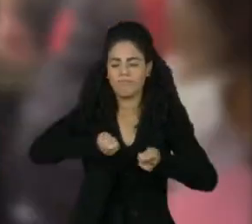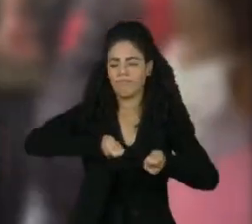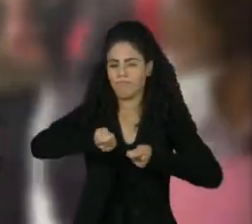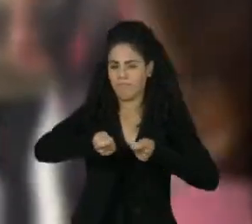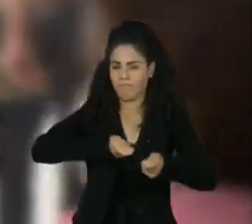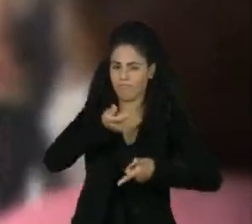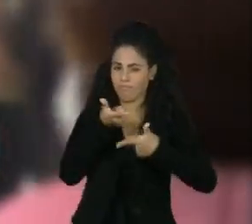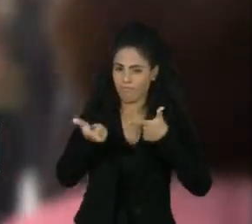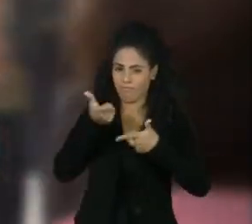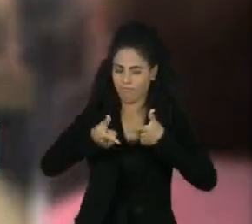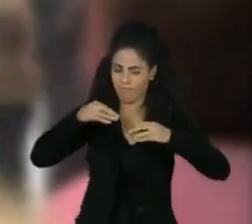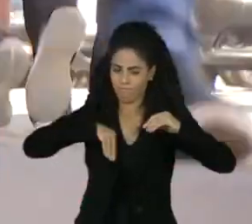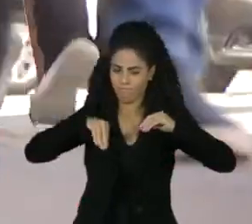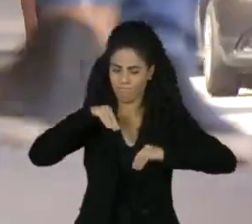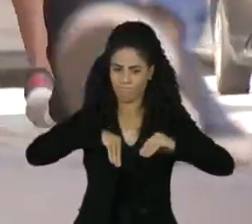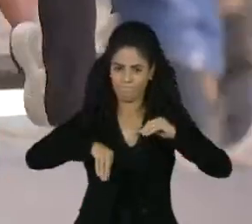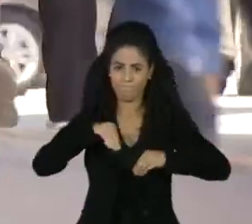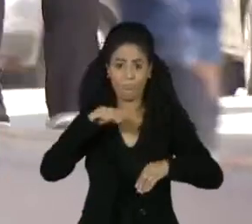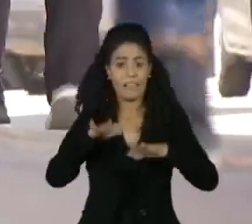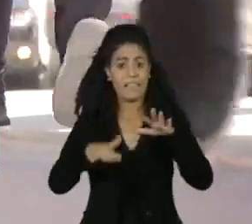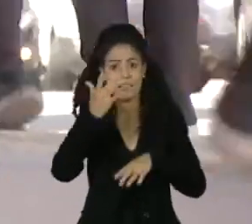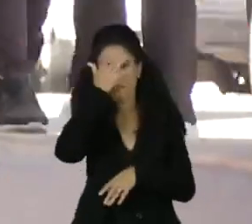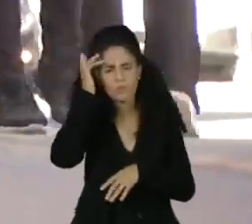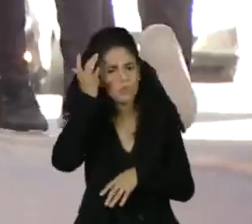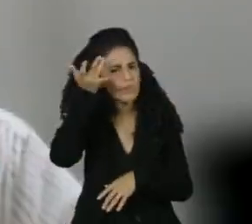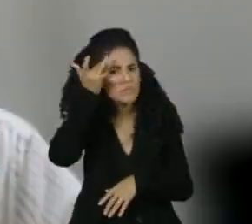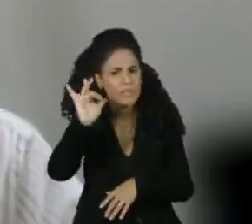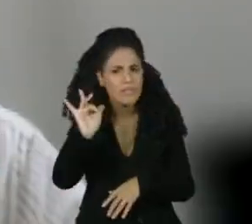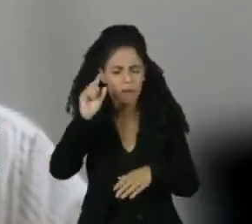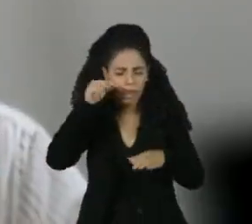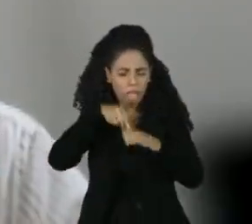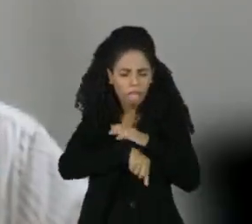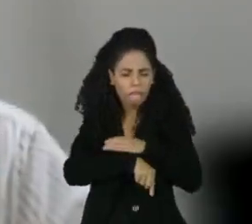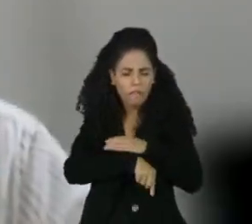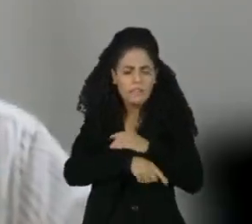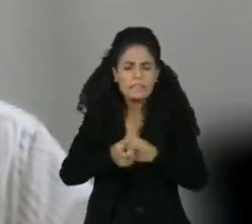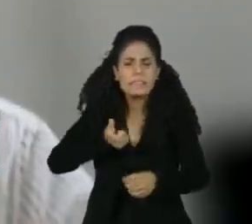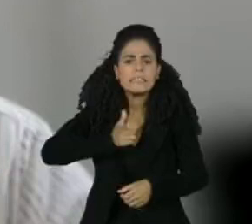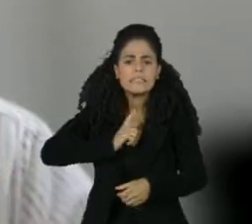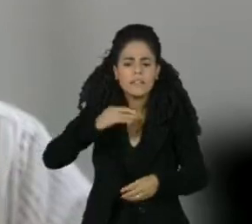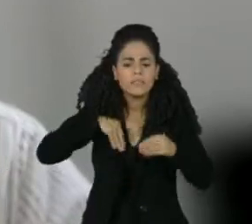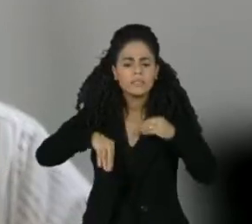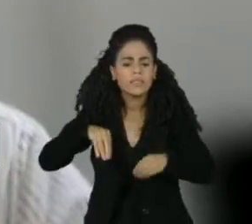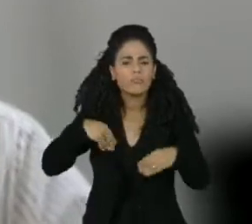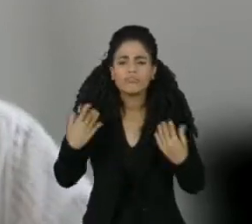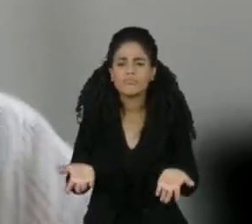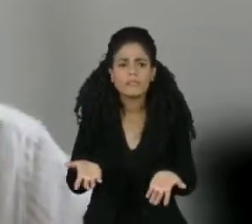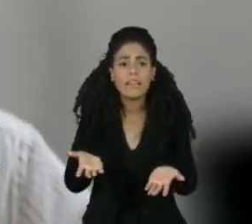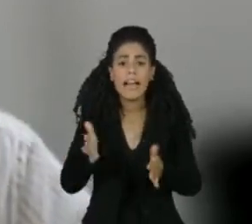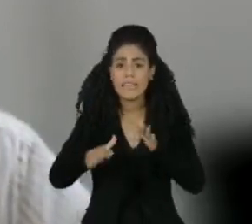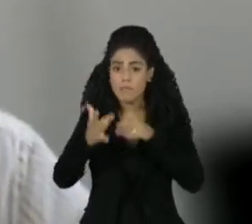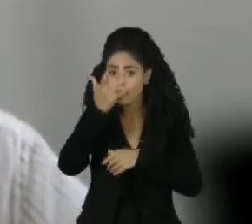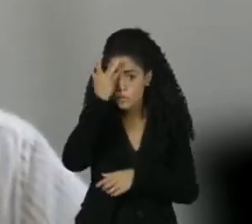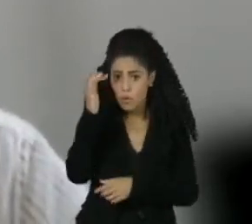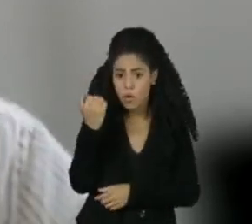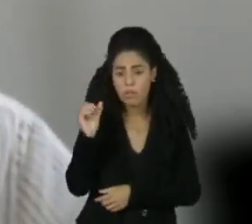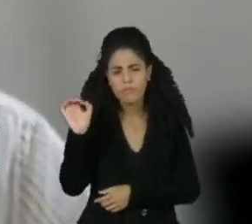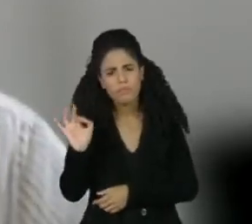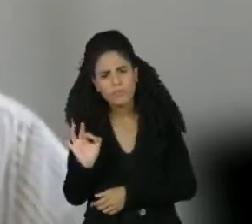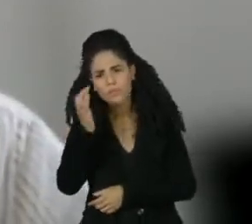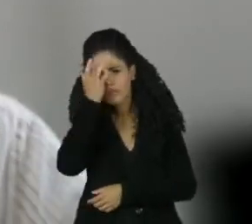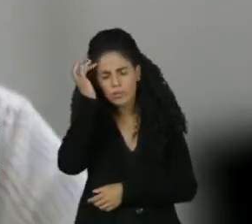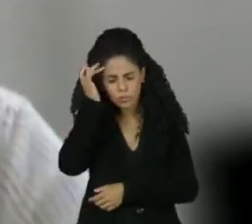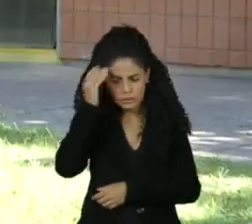muita gente ainda não sabe que enfrenta um quadro de depressão. Até 80% das pessoas com depressão no Brasil não têm